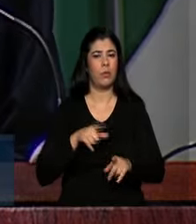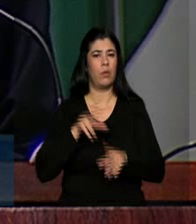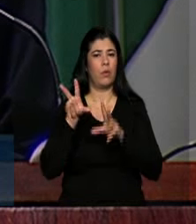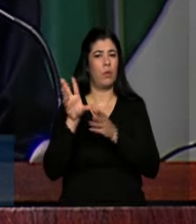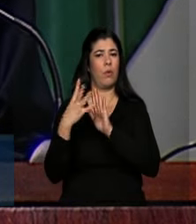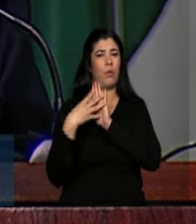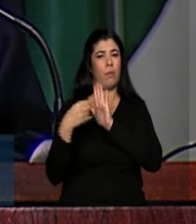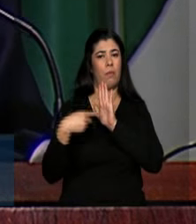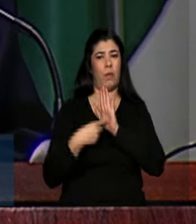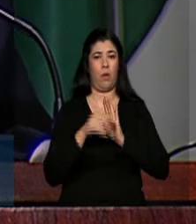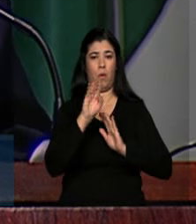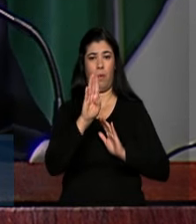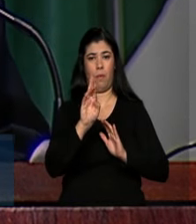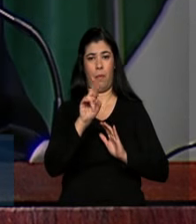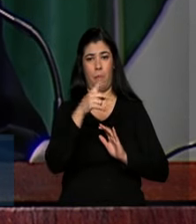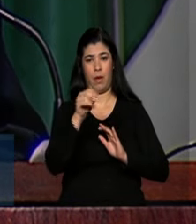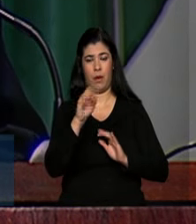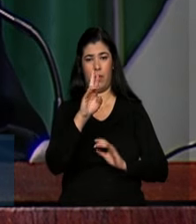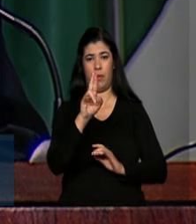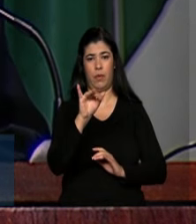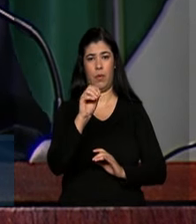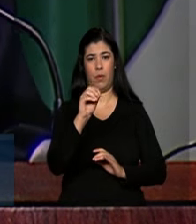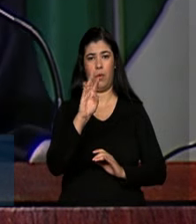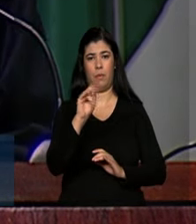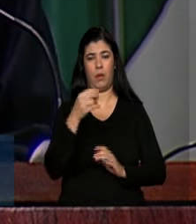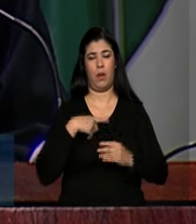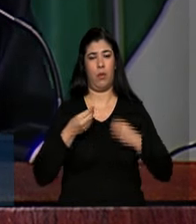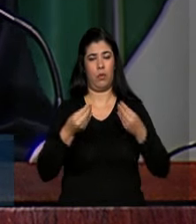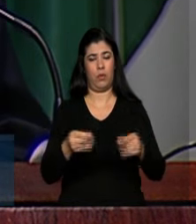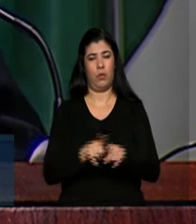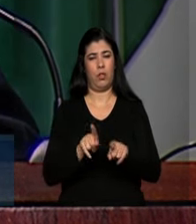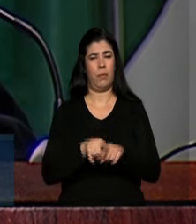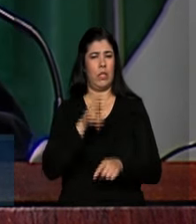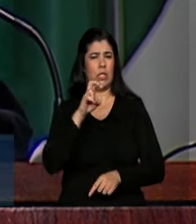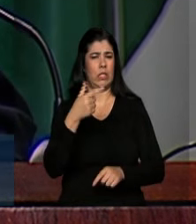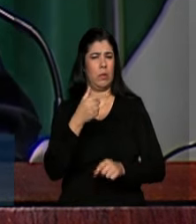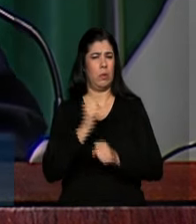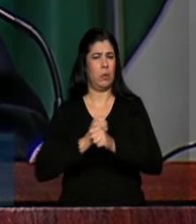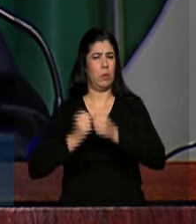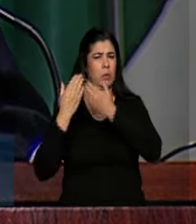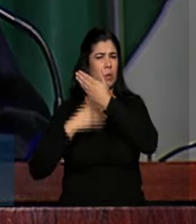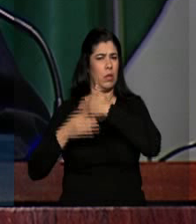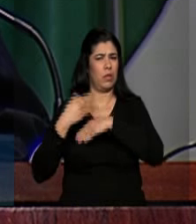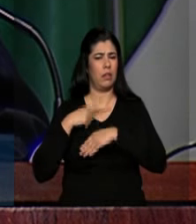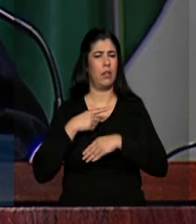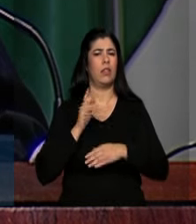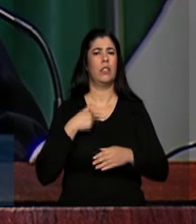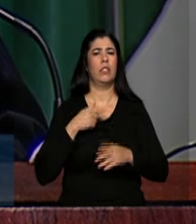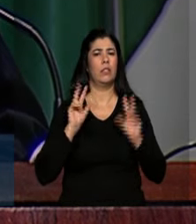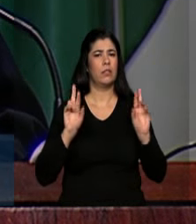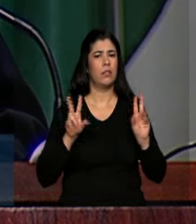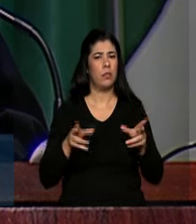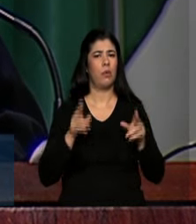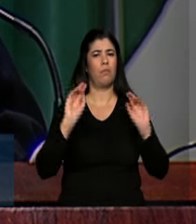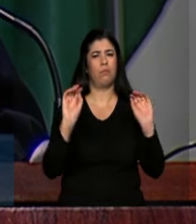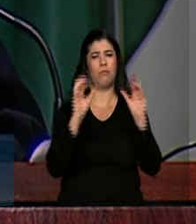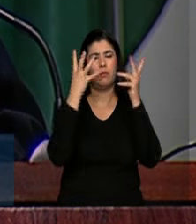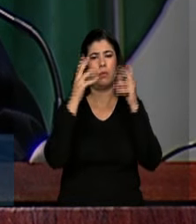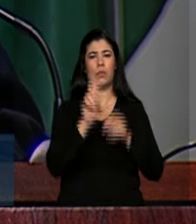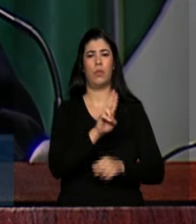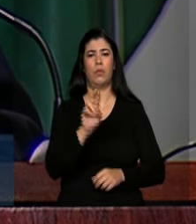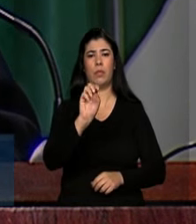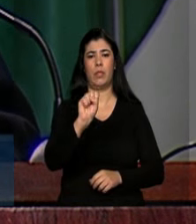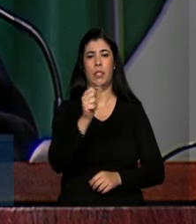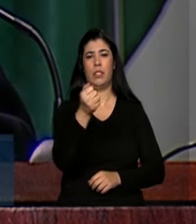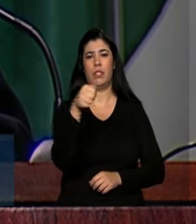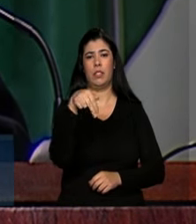legou. Senhoras e senhores, há 52 anos, também numa cerimônia como essa, Santiago